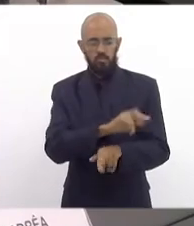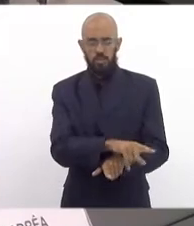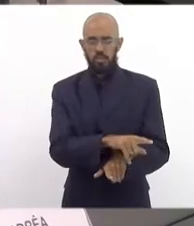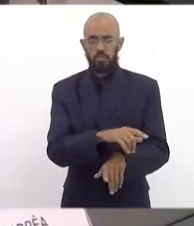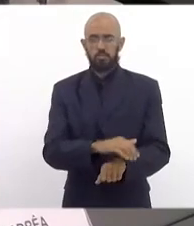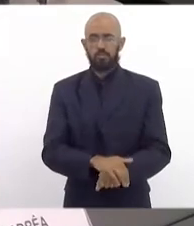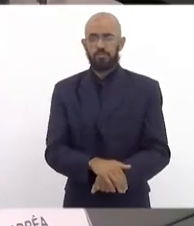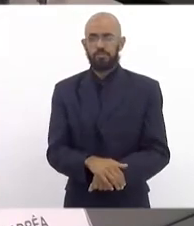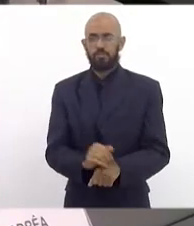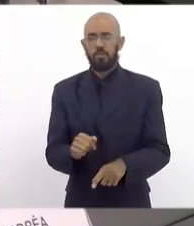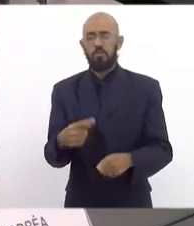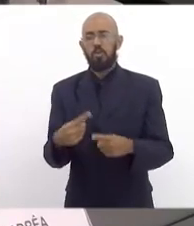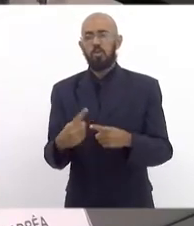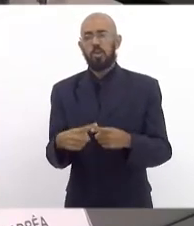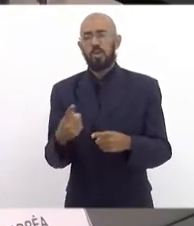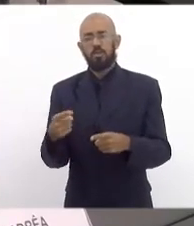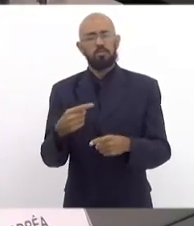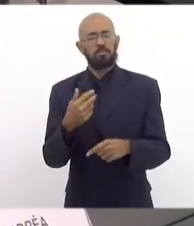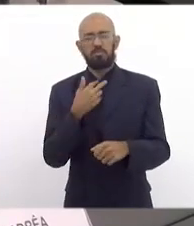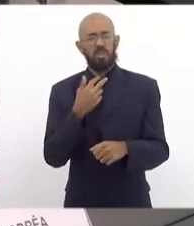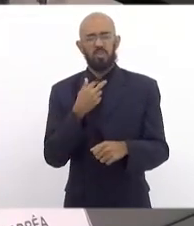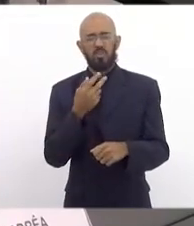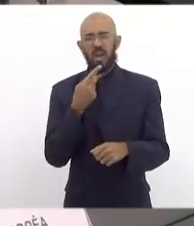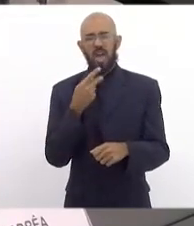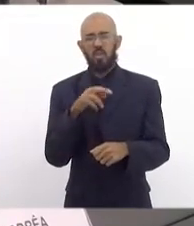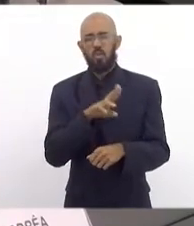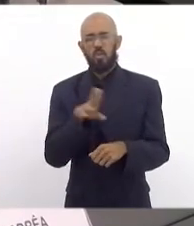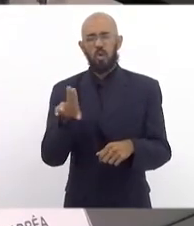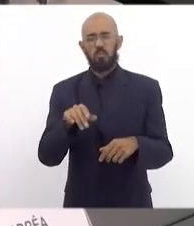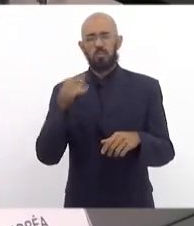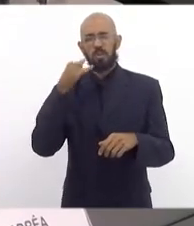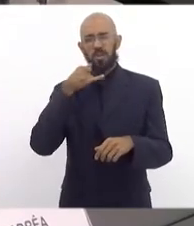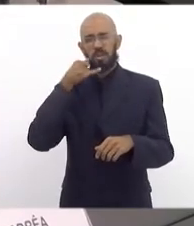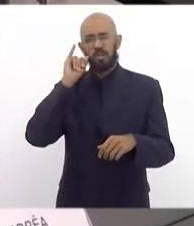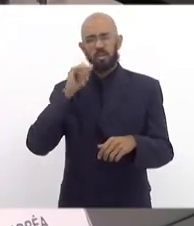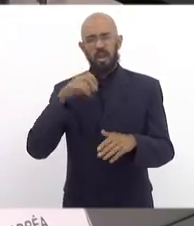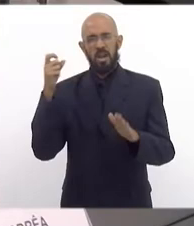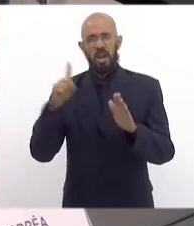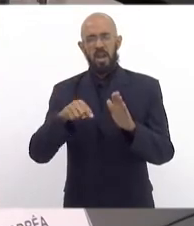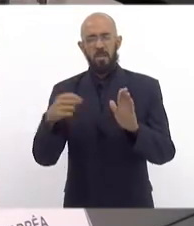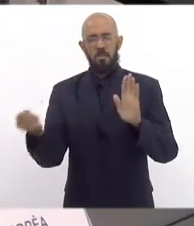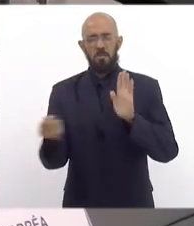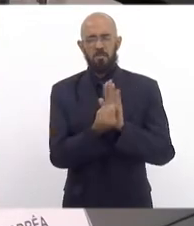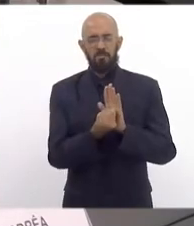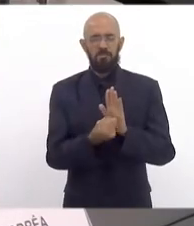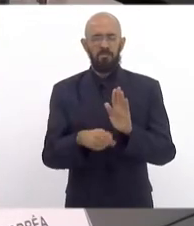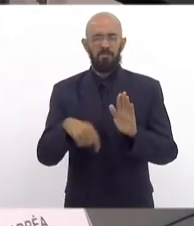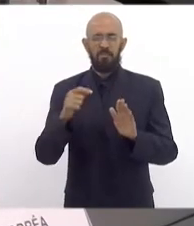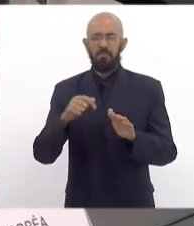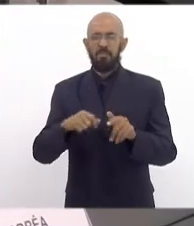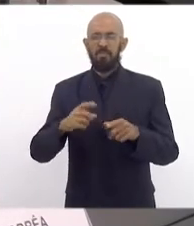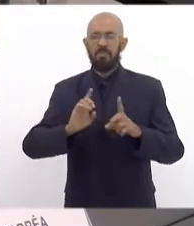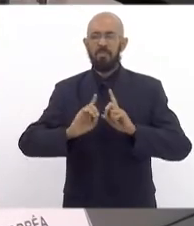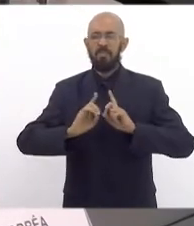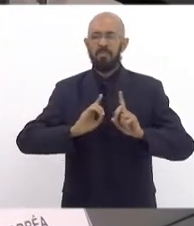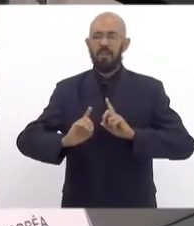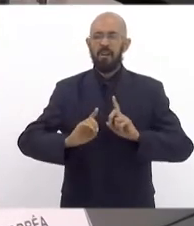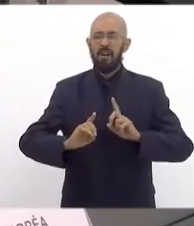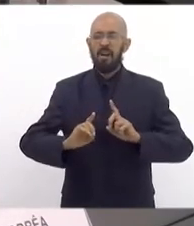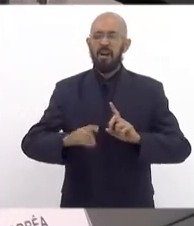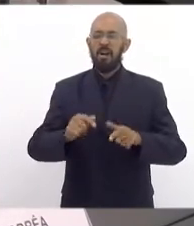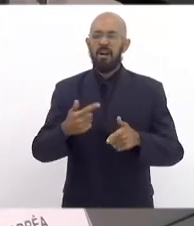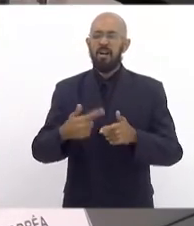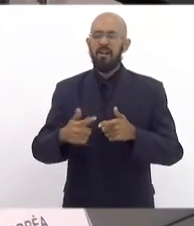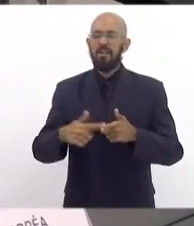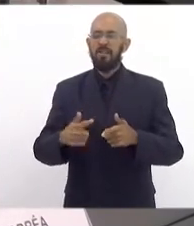eu fui eu não vou ficar nome porque aí eu não quero são marcas que são discutidos são são negociadas em bolsa Eu não